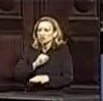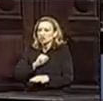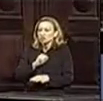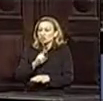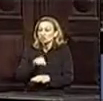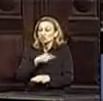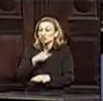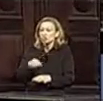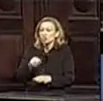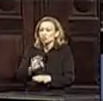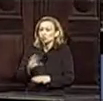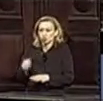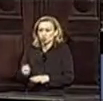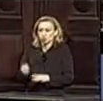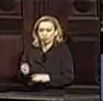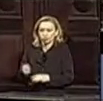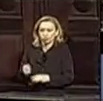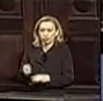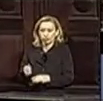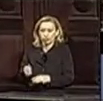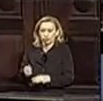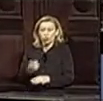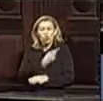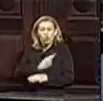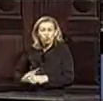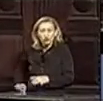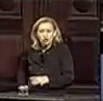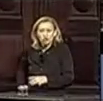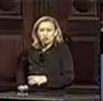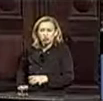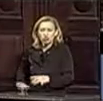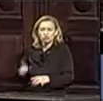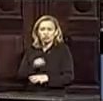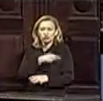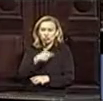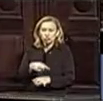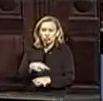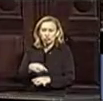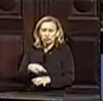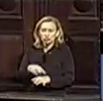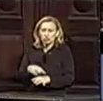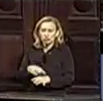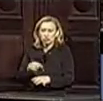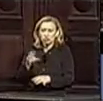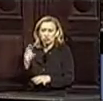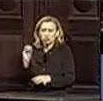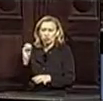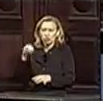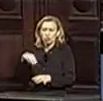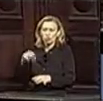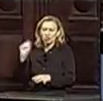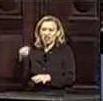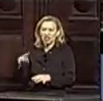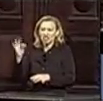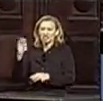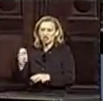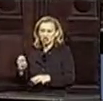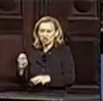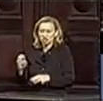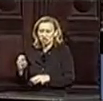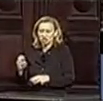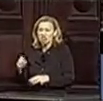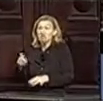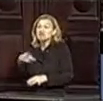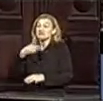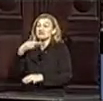comandante-geral. Quando o governador desautoriza o comandante-geral da Polícia Militar e o faz